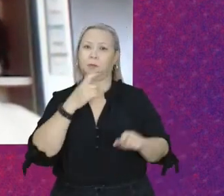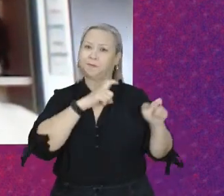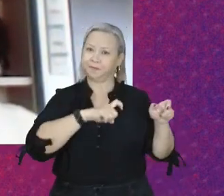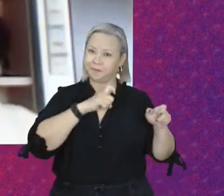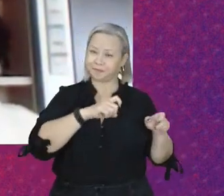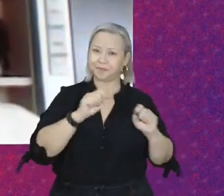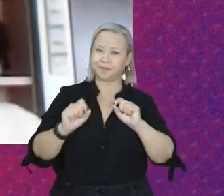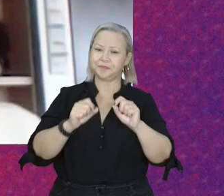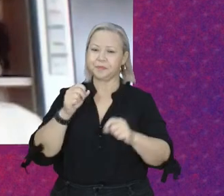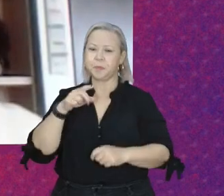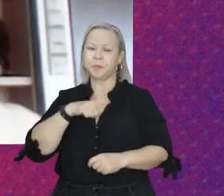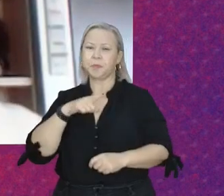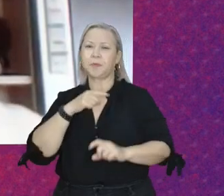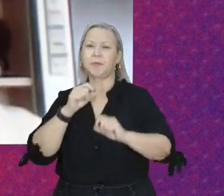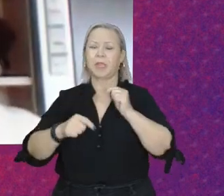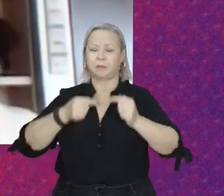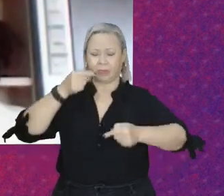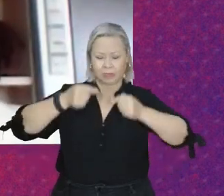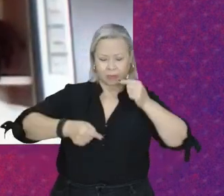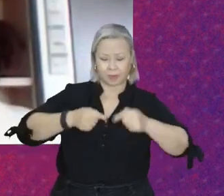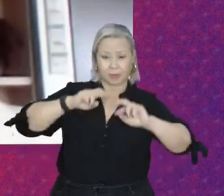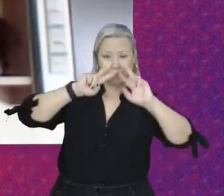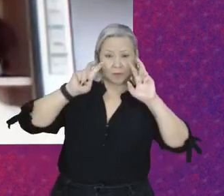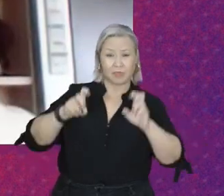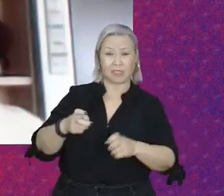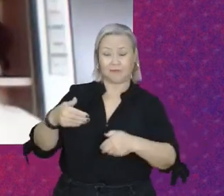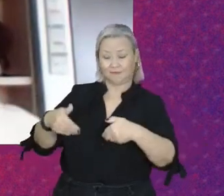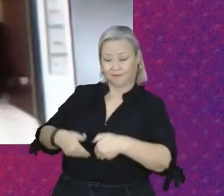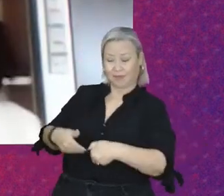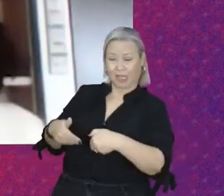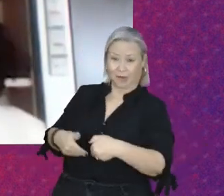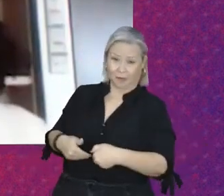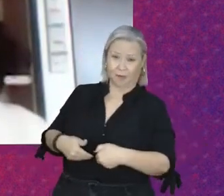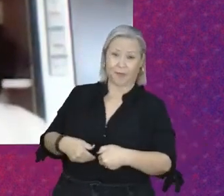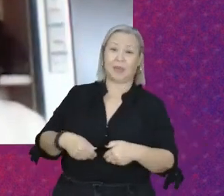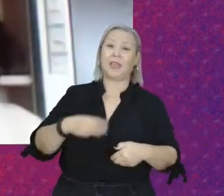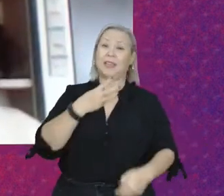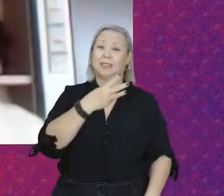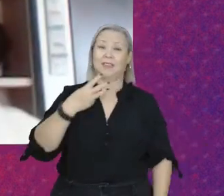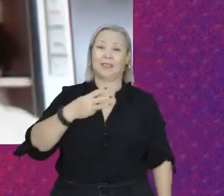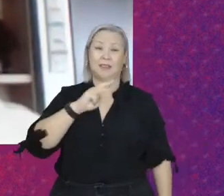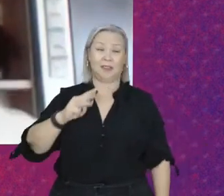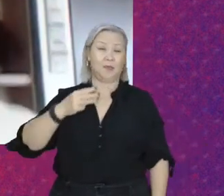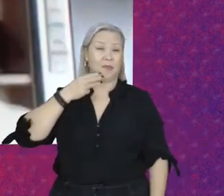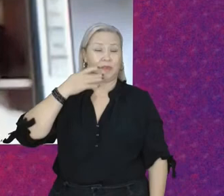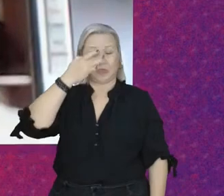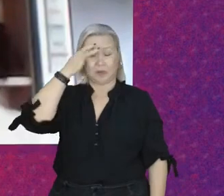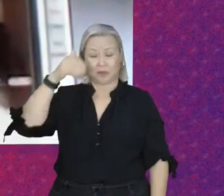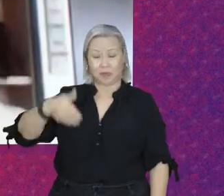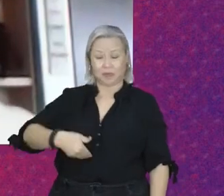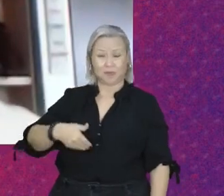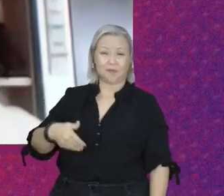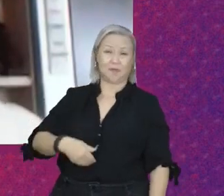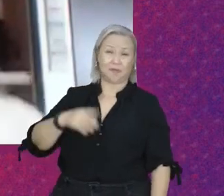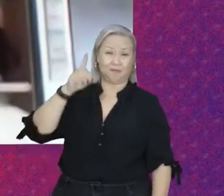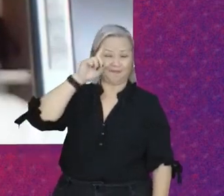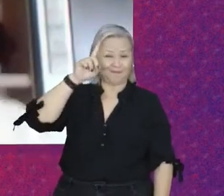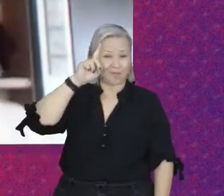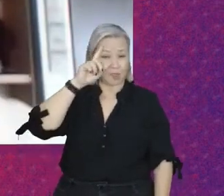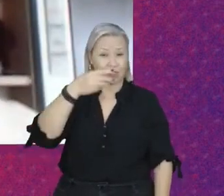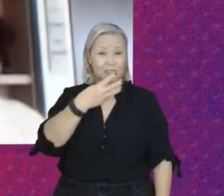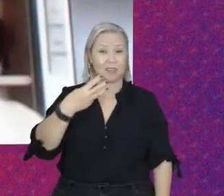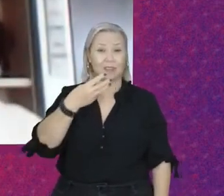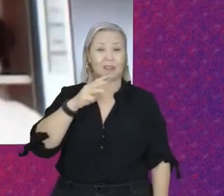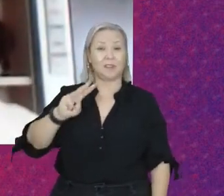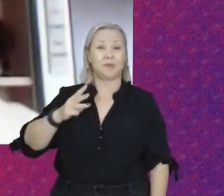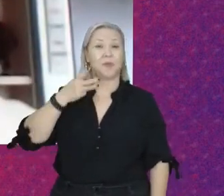onde a gente tem esse debate sobre a questão da fome, né? Nós temos 33 milhões de pessoas que passam fome diariamente e 33 milhões